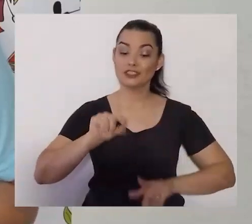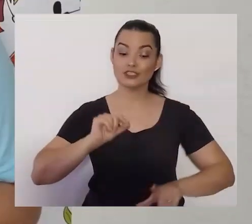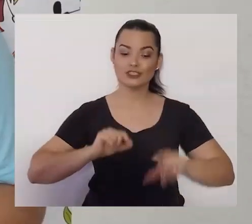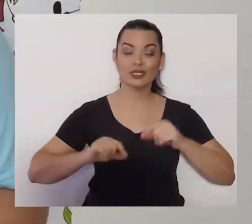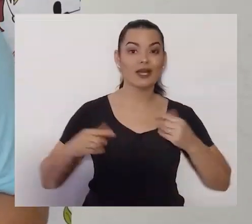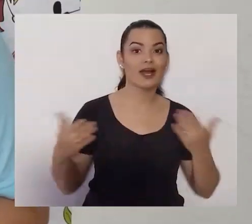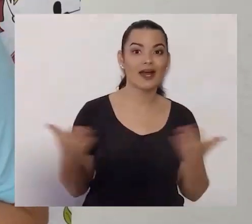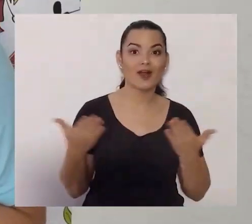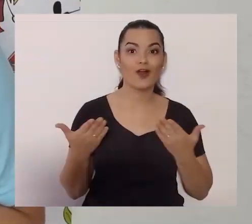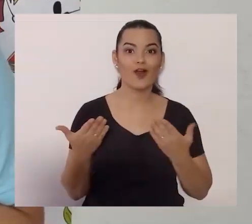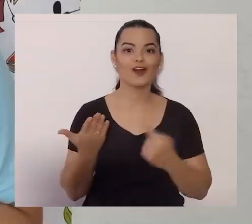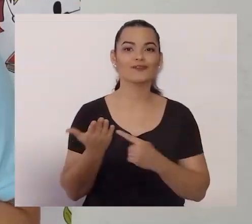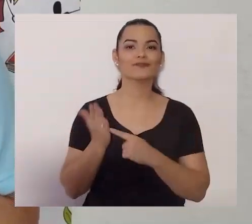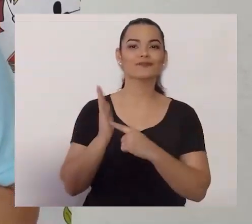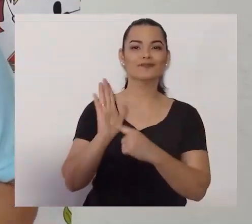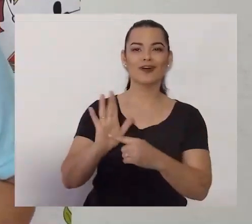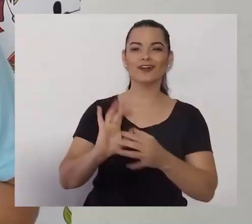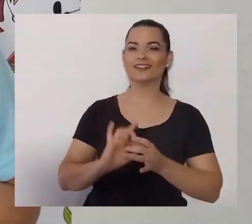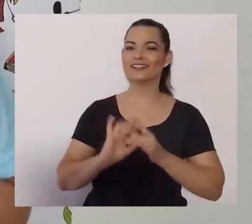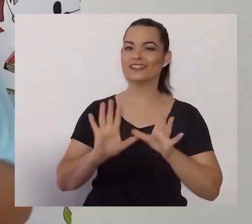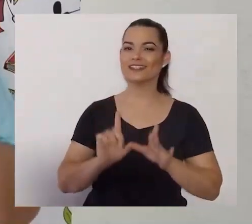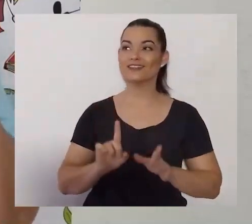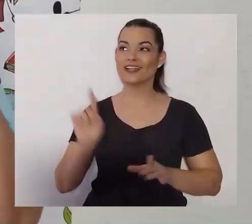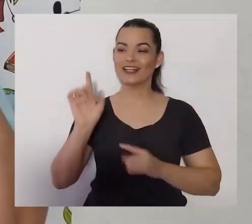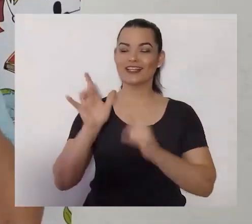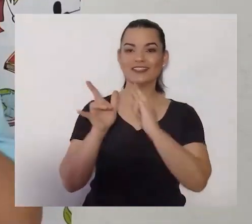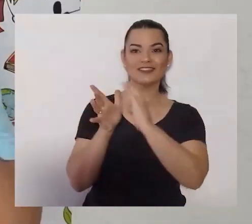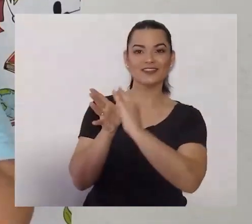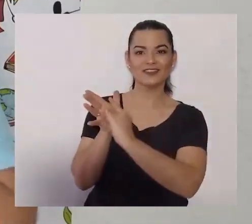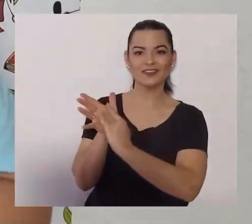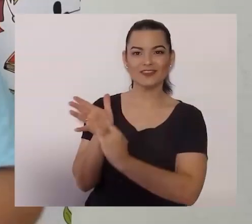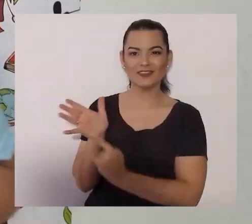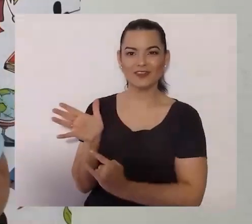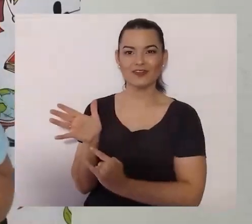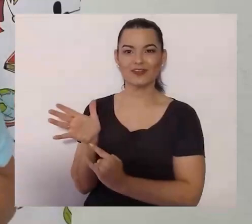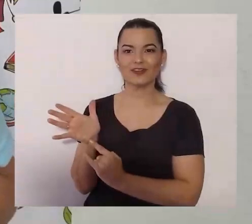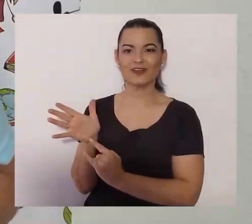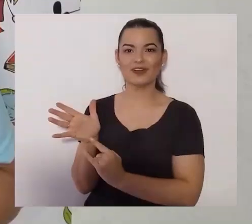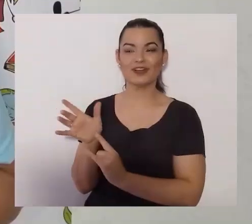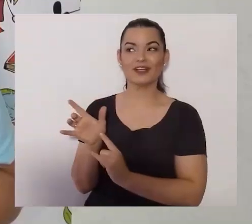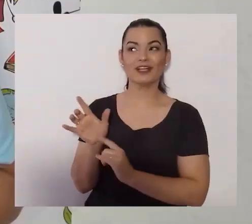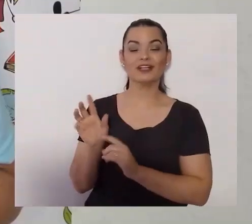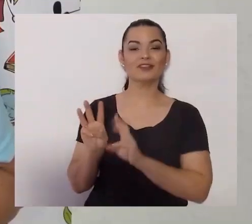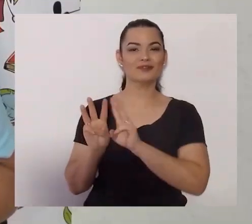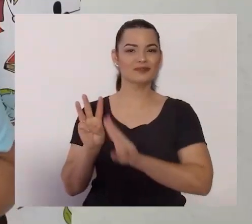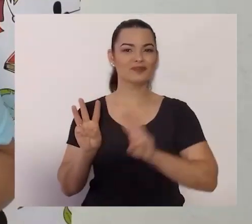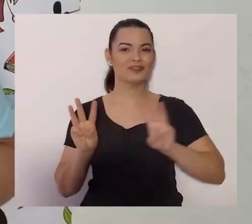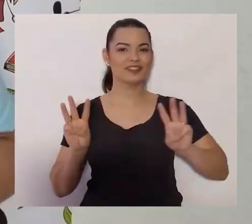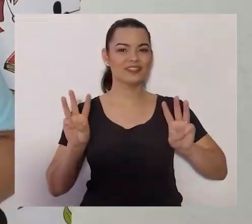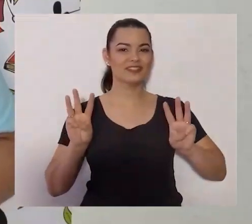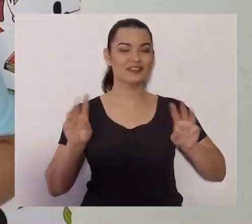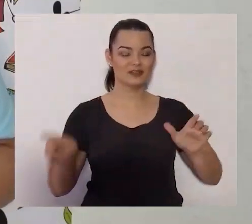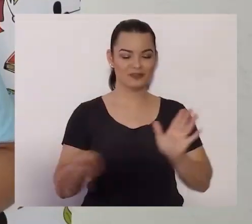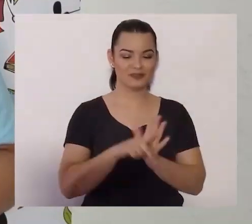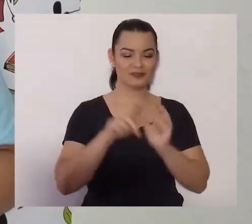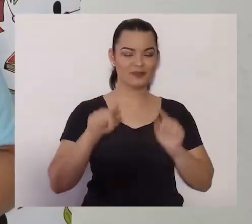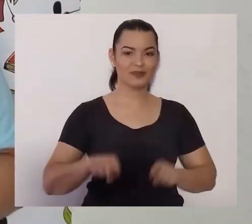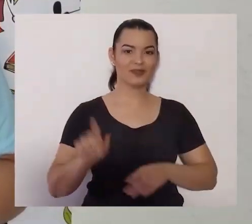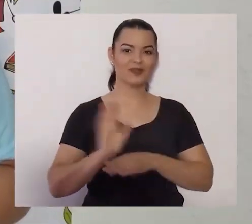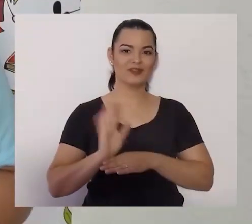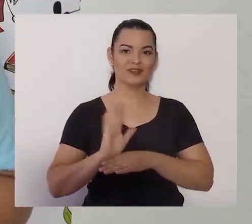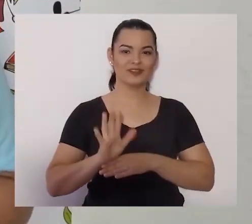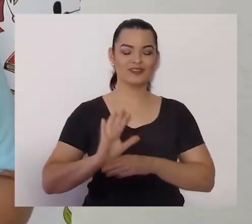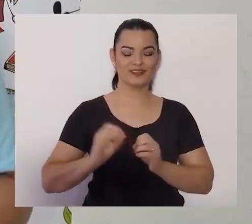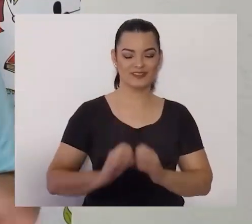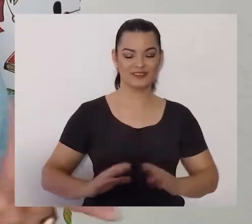está disponível no formulário que vai ficar lá no portal do programa Saberes em Casa.